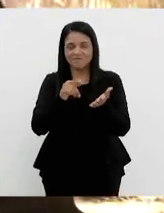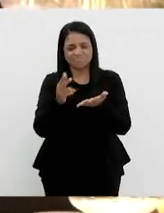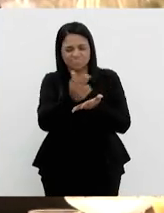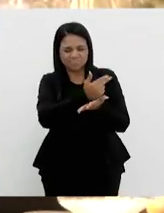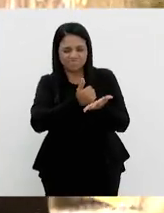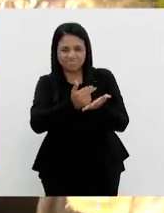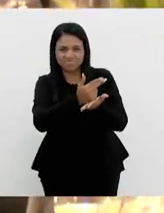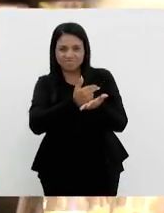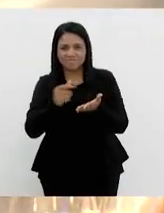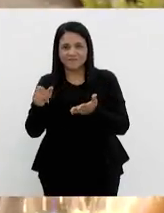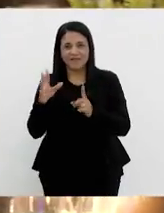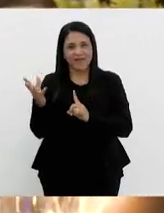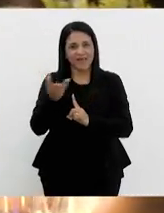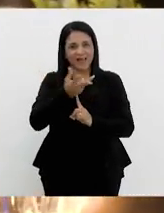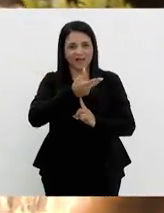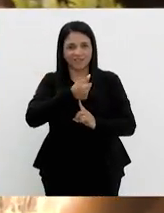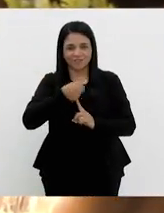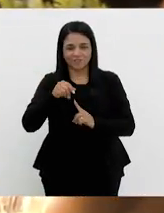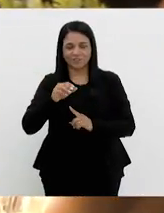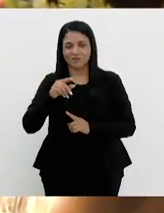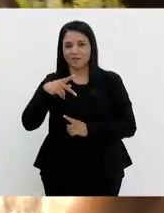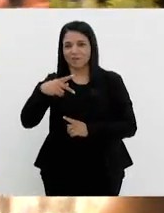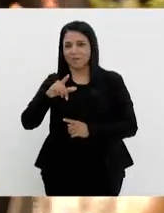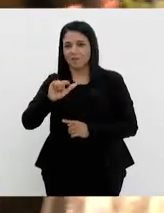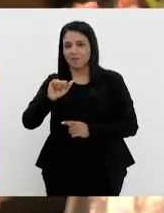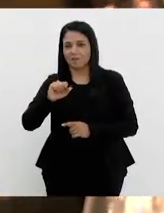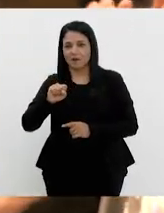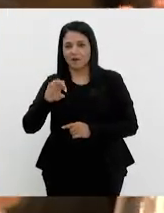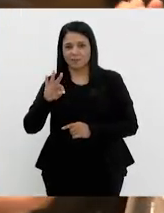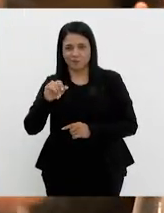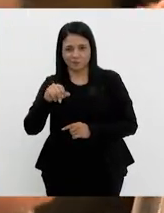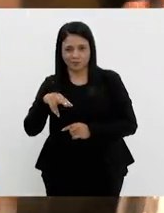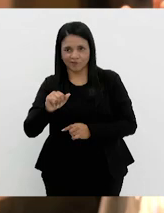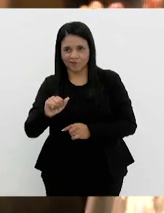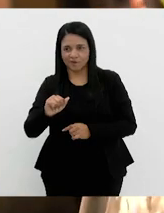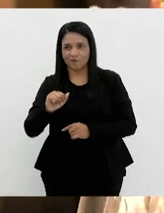presente isab que peço também sal de